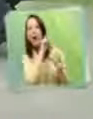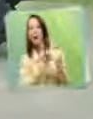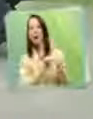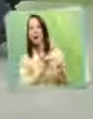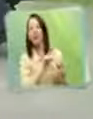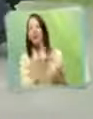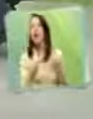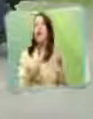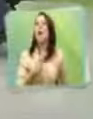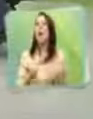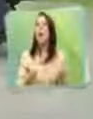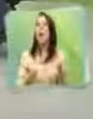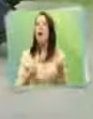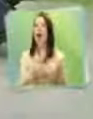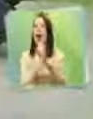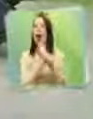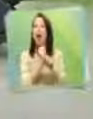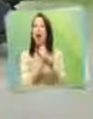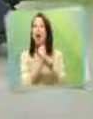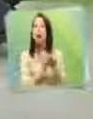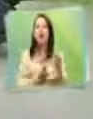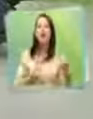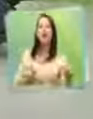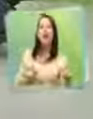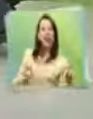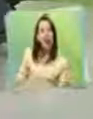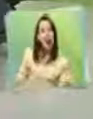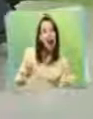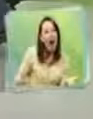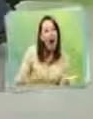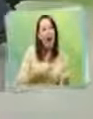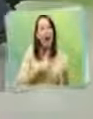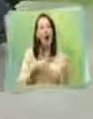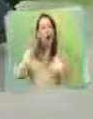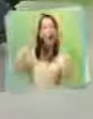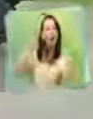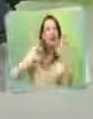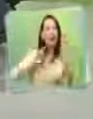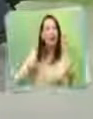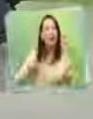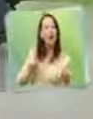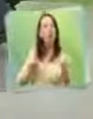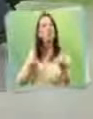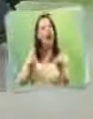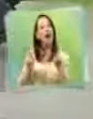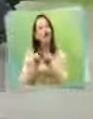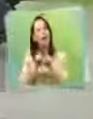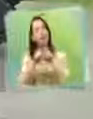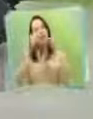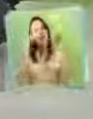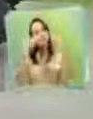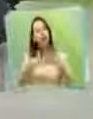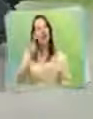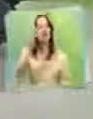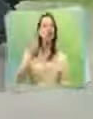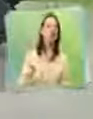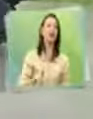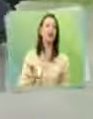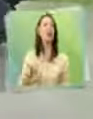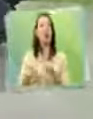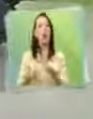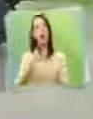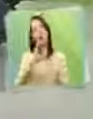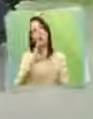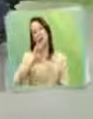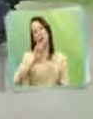noção de cidadania em outro espaço, em outro tempo, numa outra temporalidade, uhum. né? Como já houve questão dessa forma também, pedindo uma